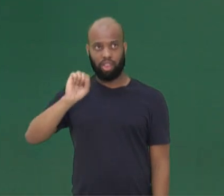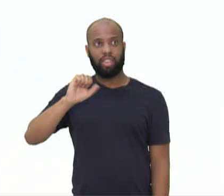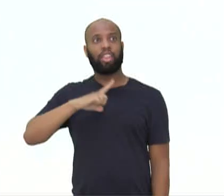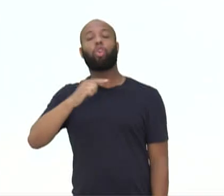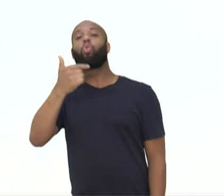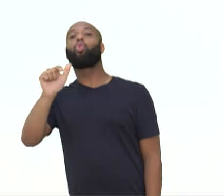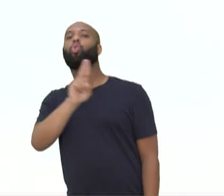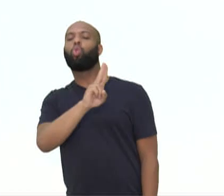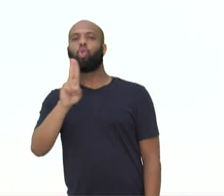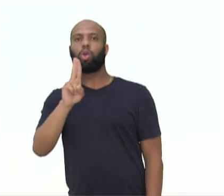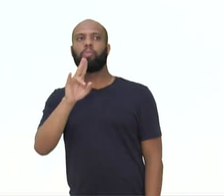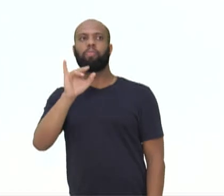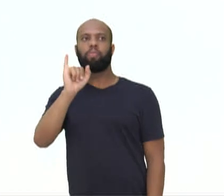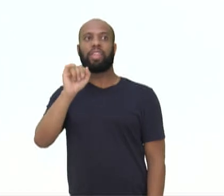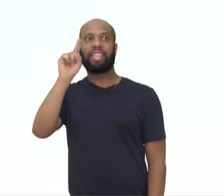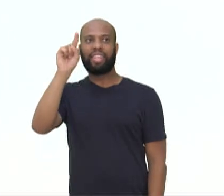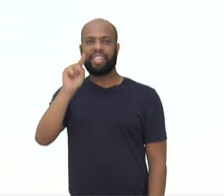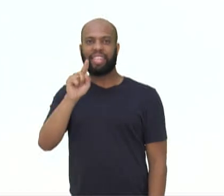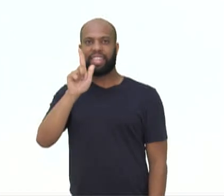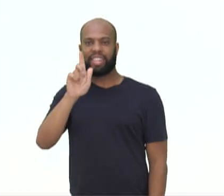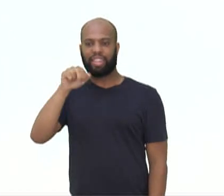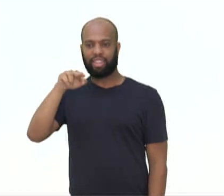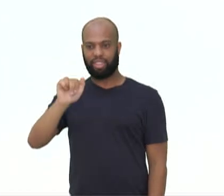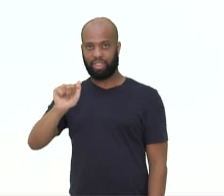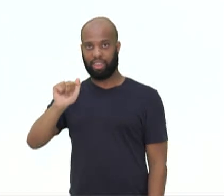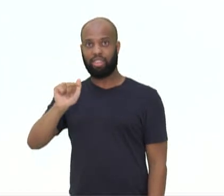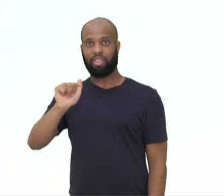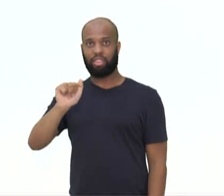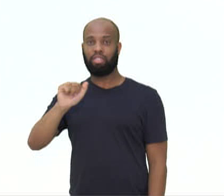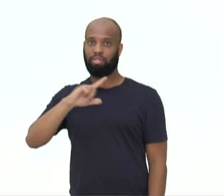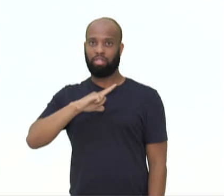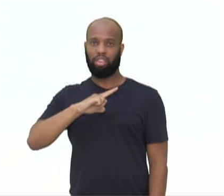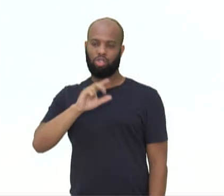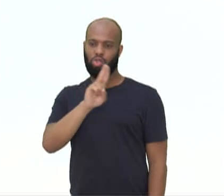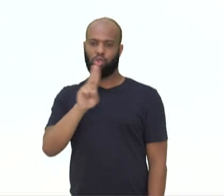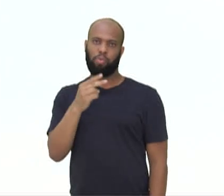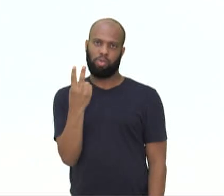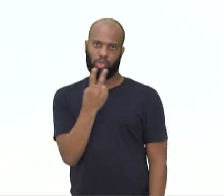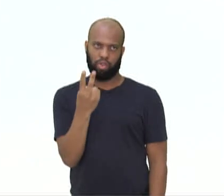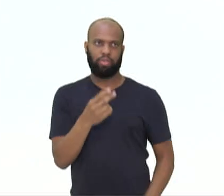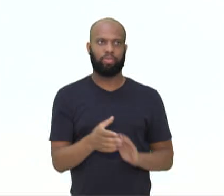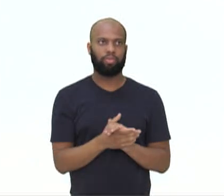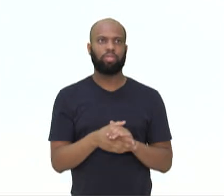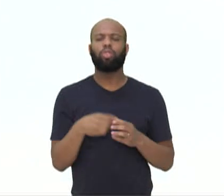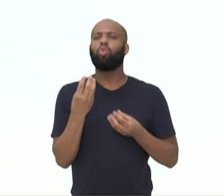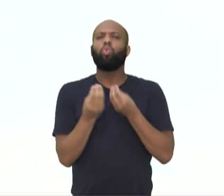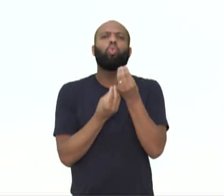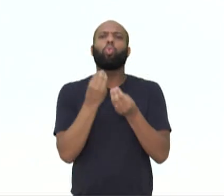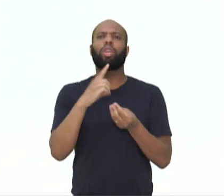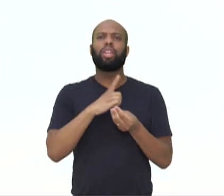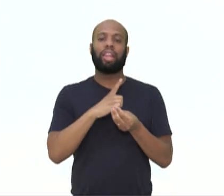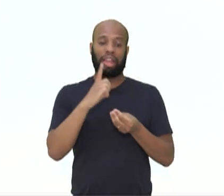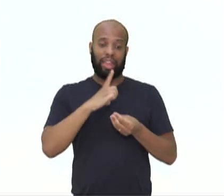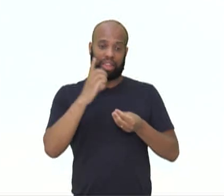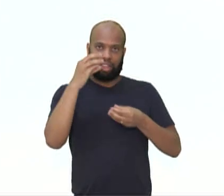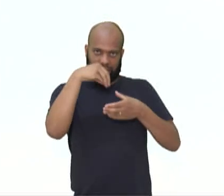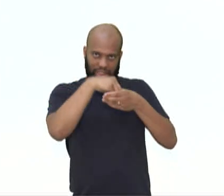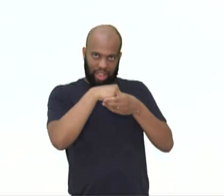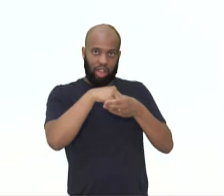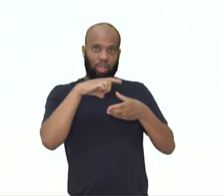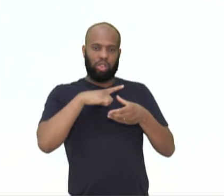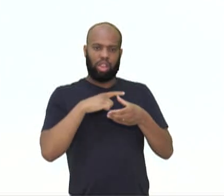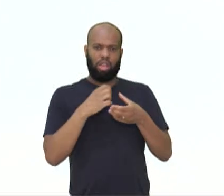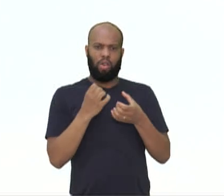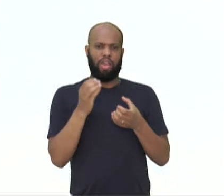ígnea. Então, rochas magmáticas ou ígneas são formadas pelo magma solidificado que